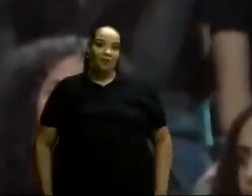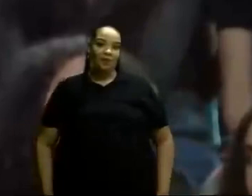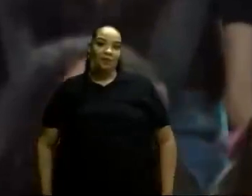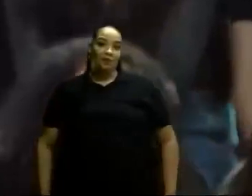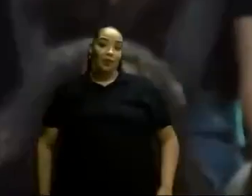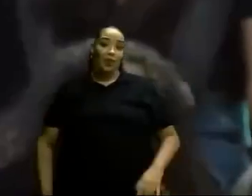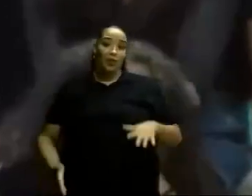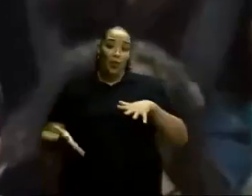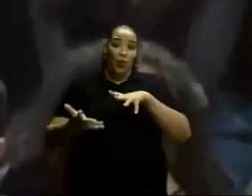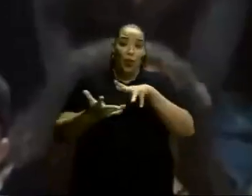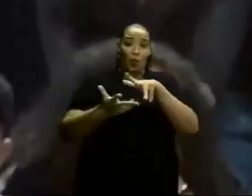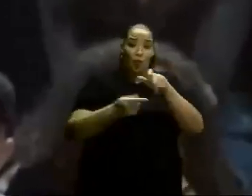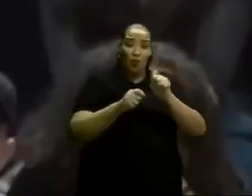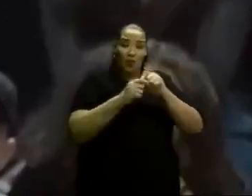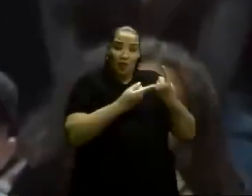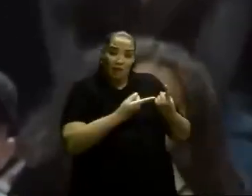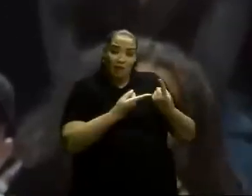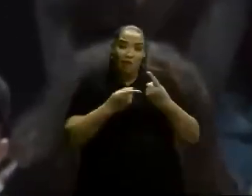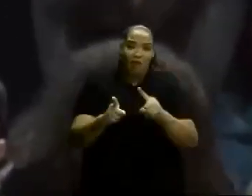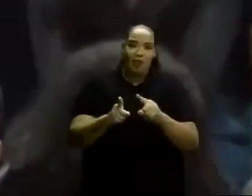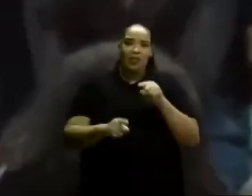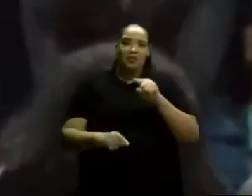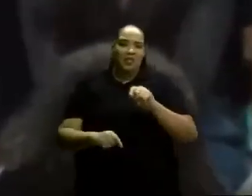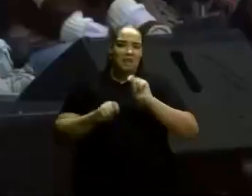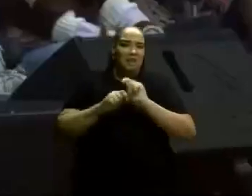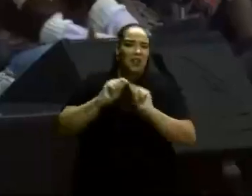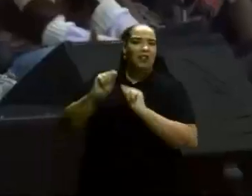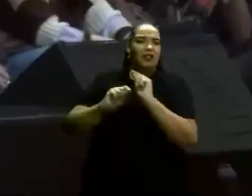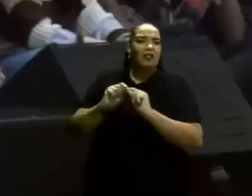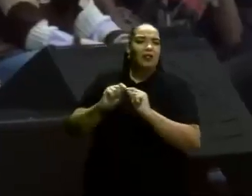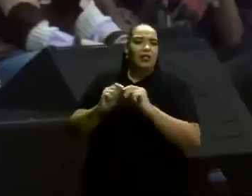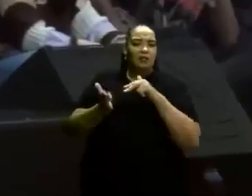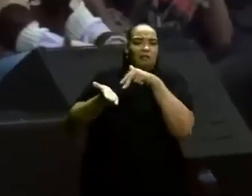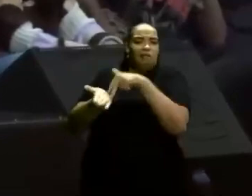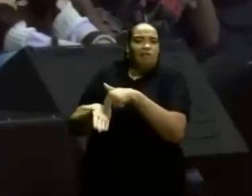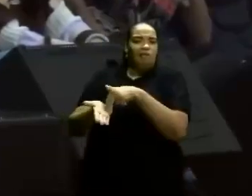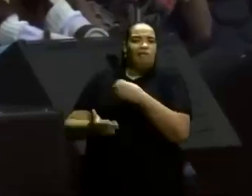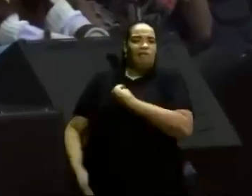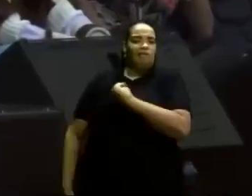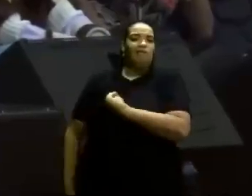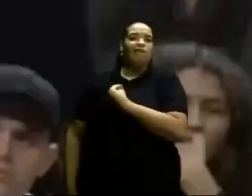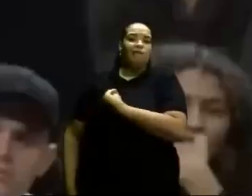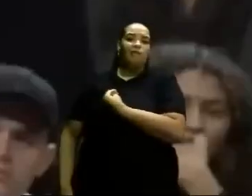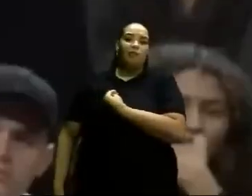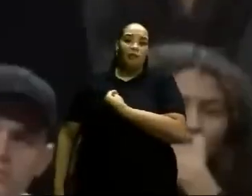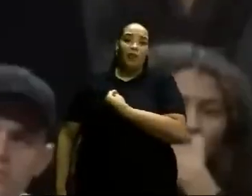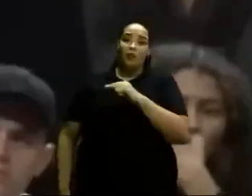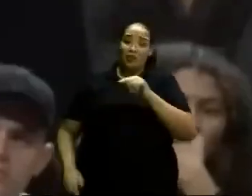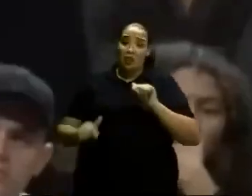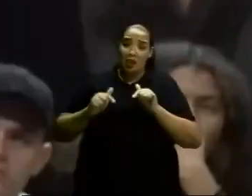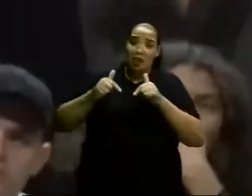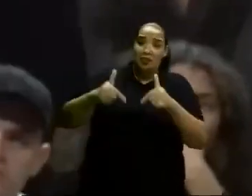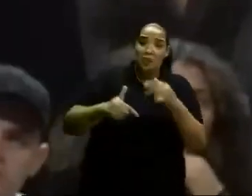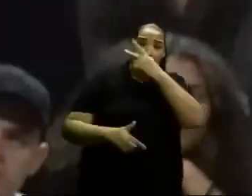quando o mundo agiu contra você, você reagiu como um sobrevivente. Você reagiu como